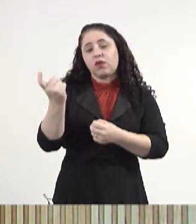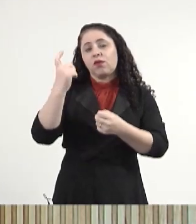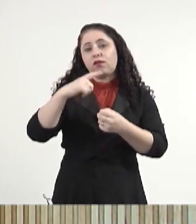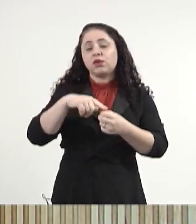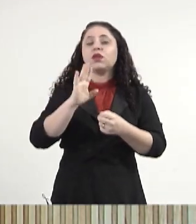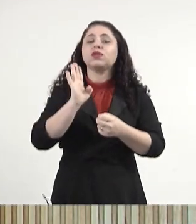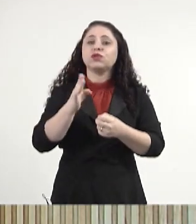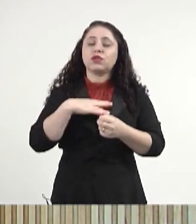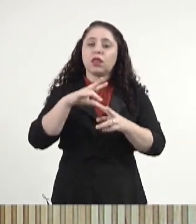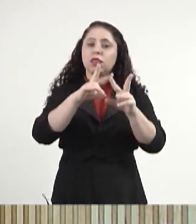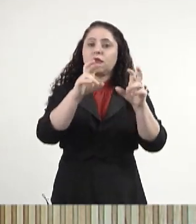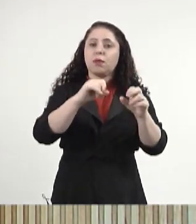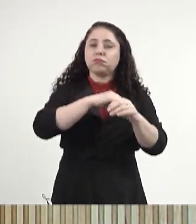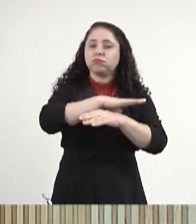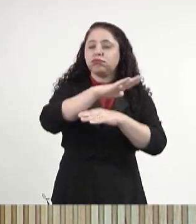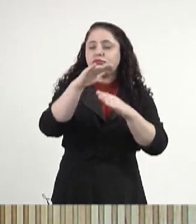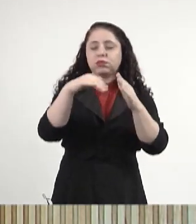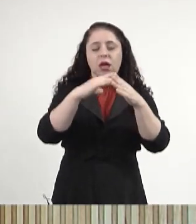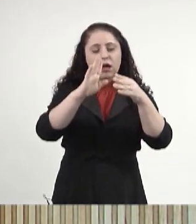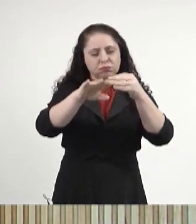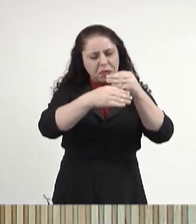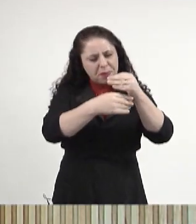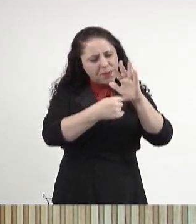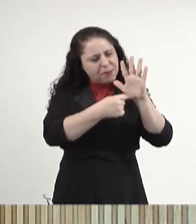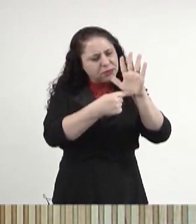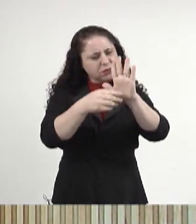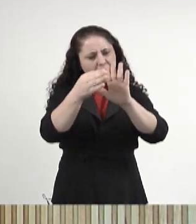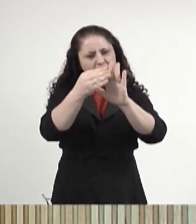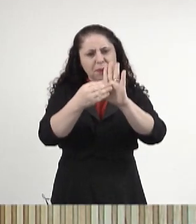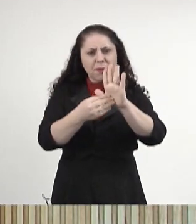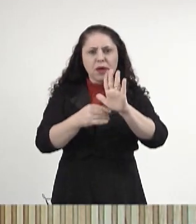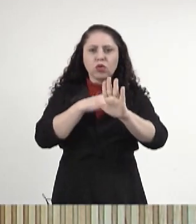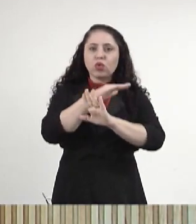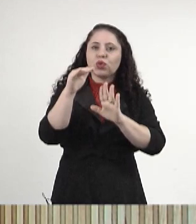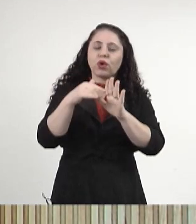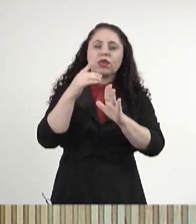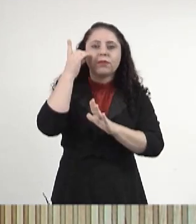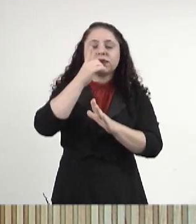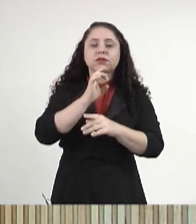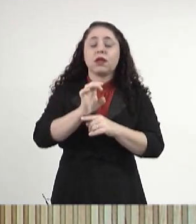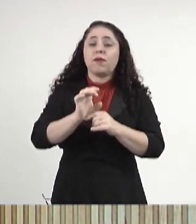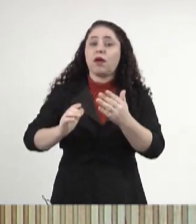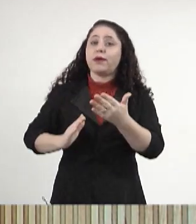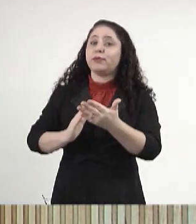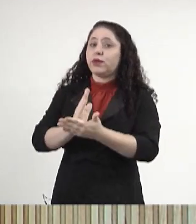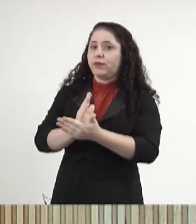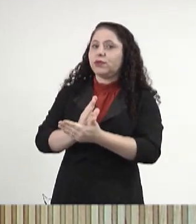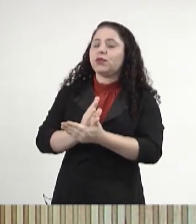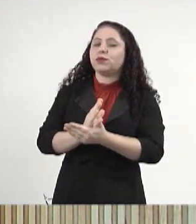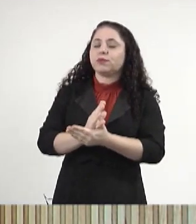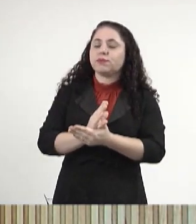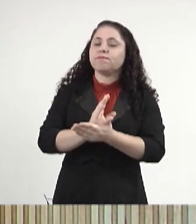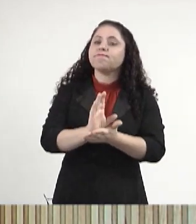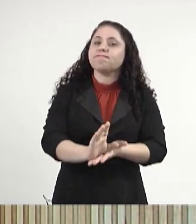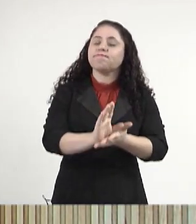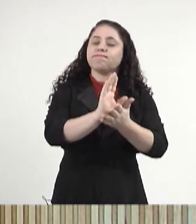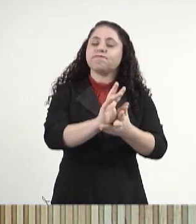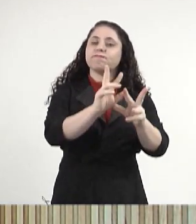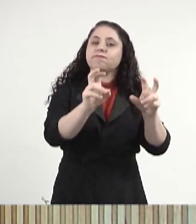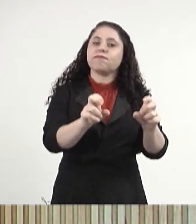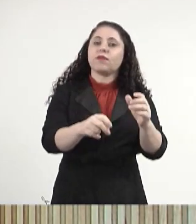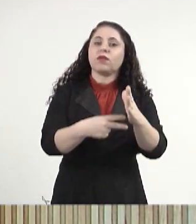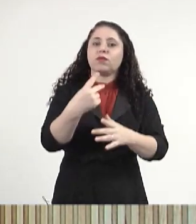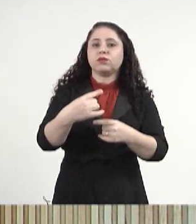devolve já a matéria com todas as emendas apresentadas pelos deputados estaduais, que foram aprovadas pelas comissões também em segunda